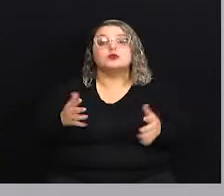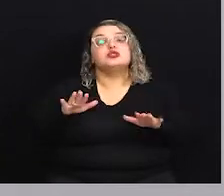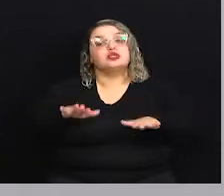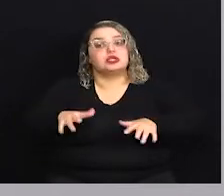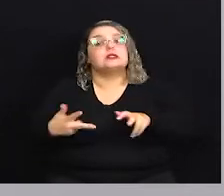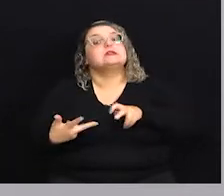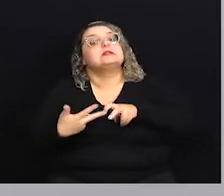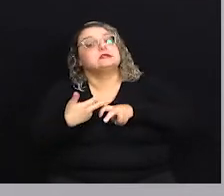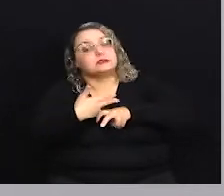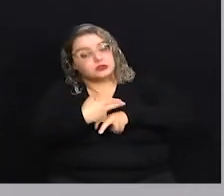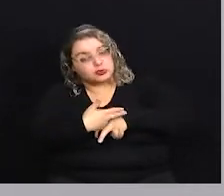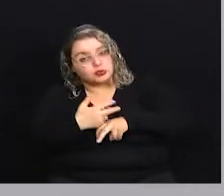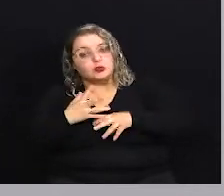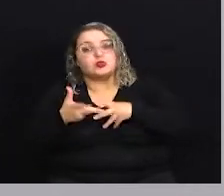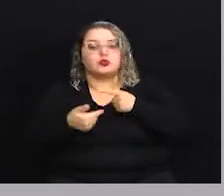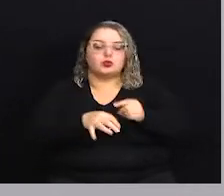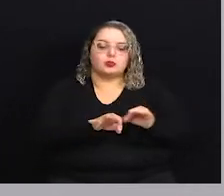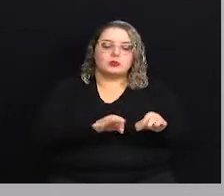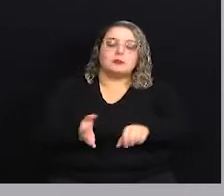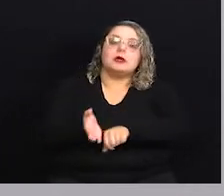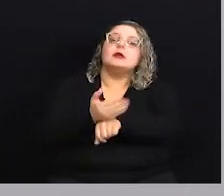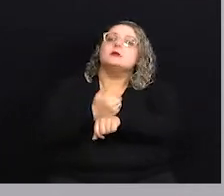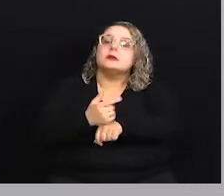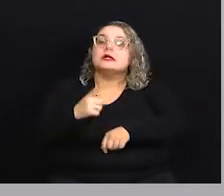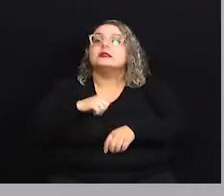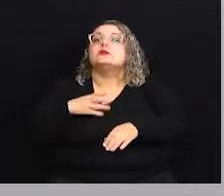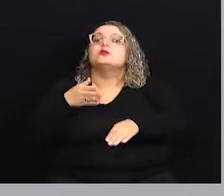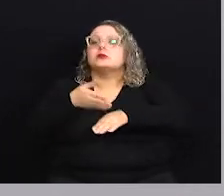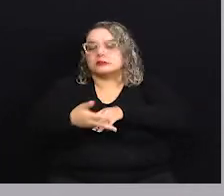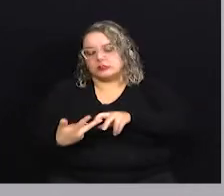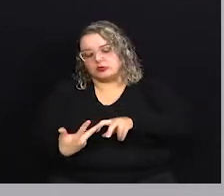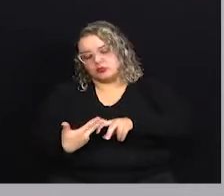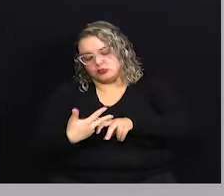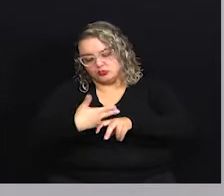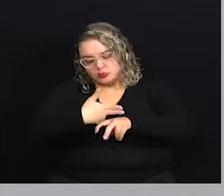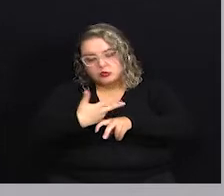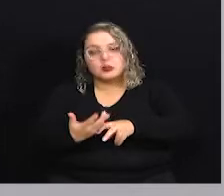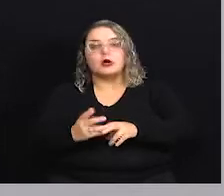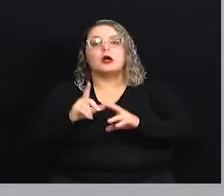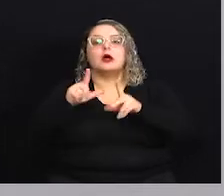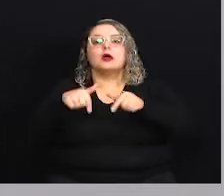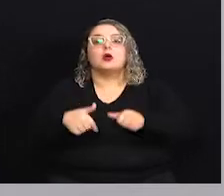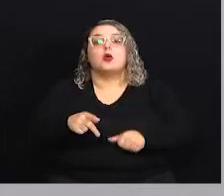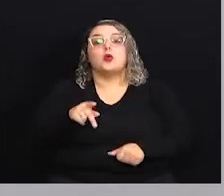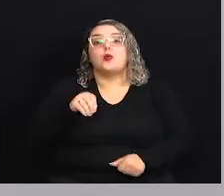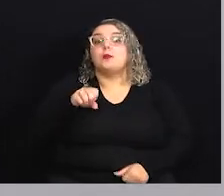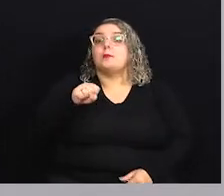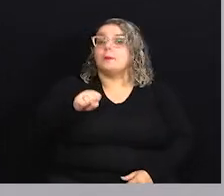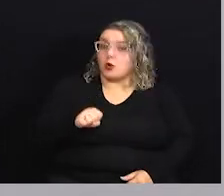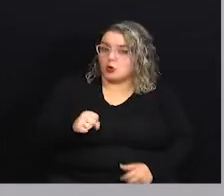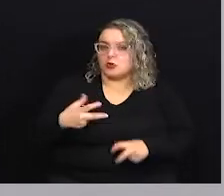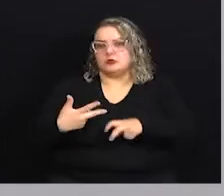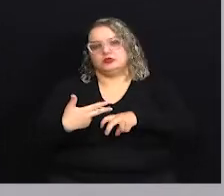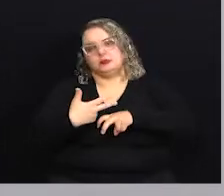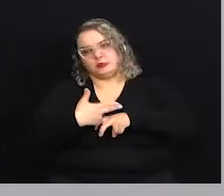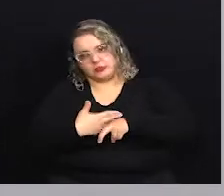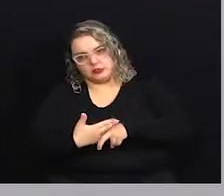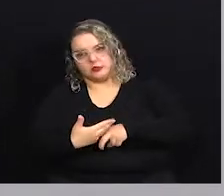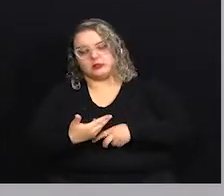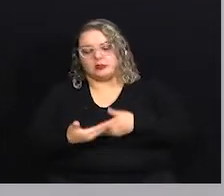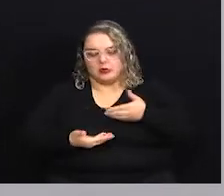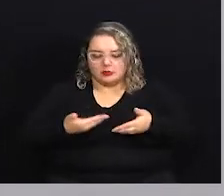cirúrgico comum. Já a cirurgia, a gente precisa ter todo aquele preparo, ter aquele acesso, né? E depois tem todo